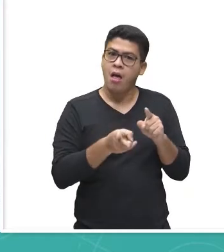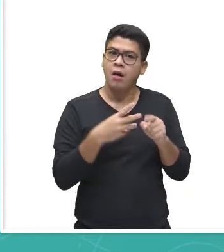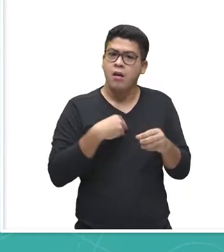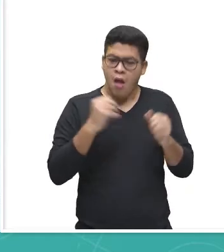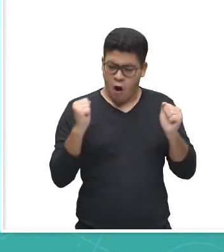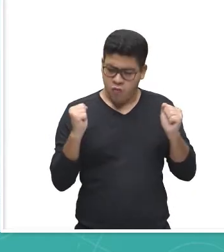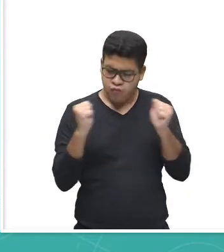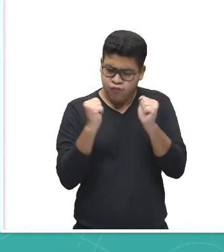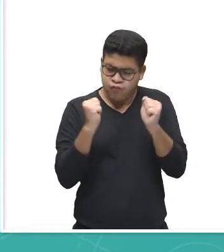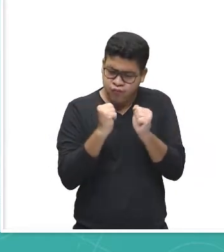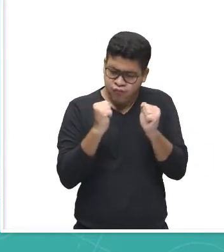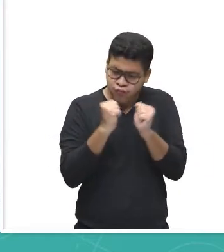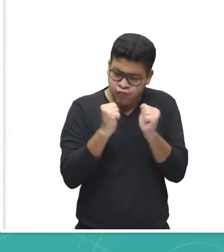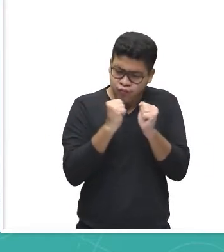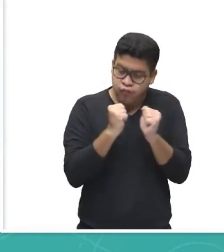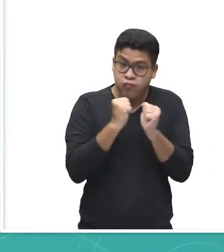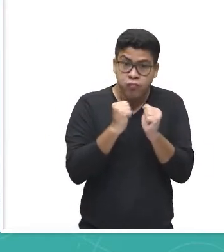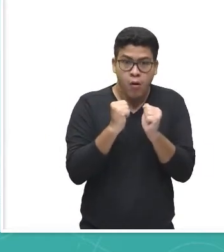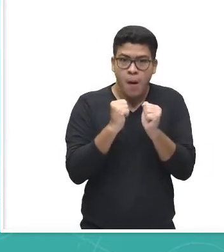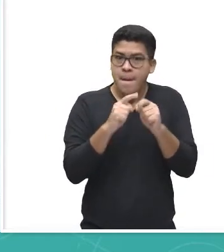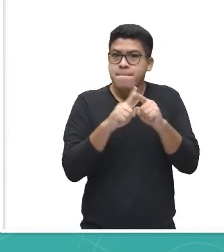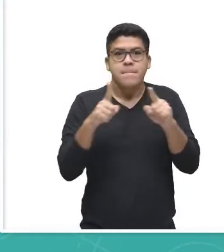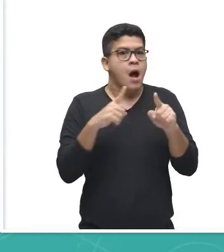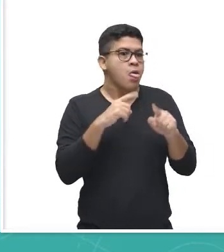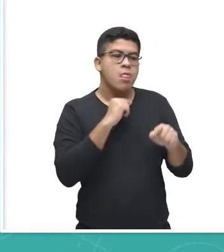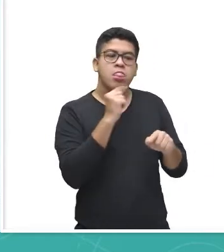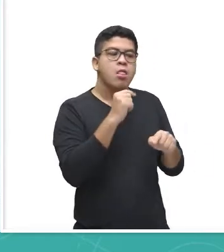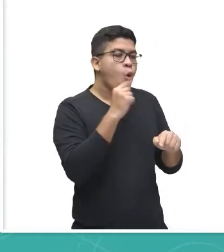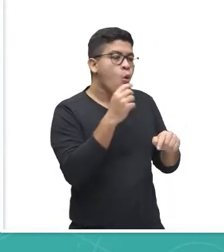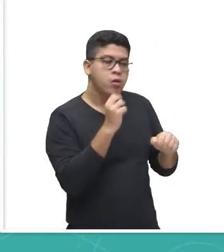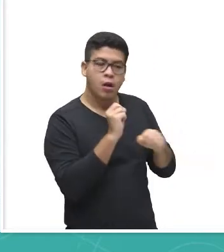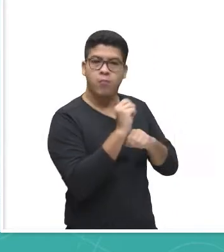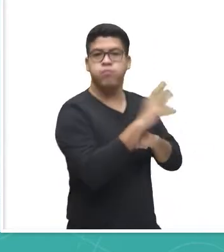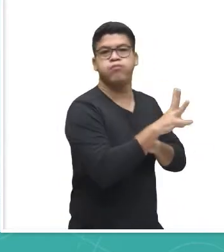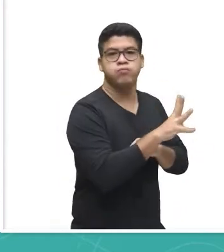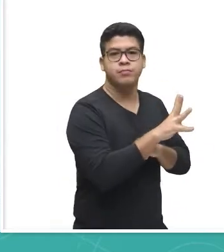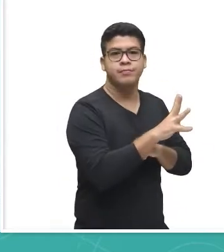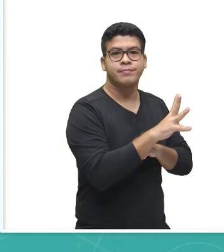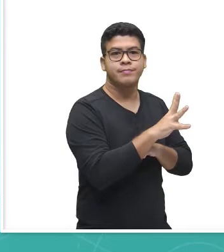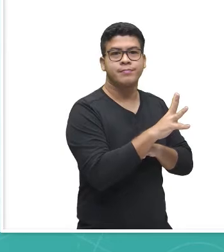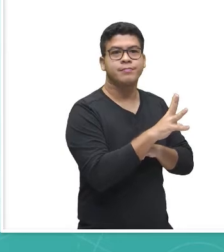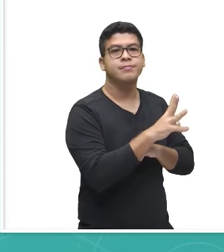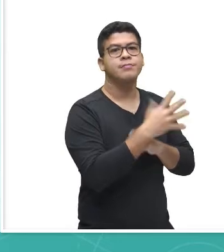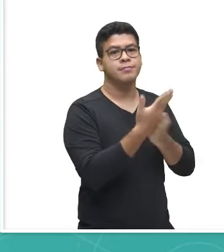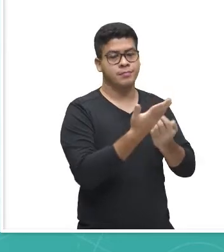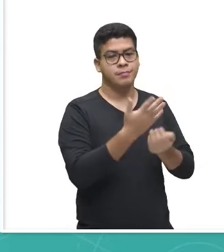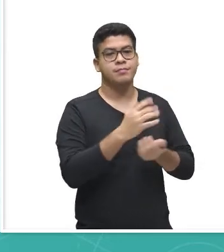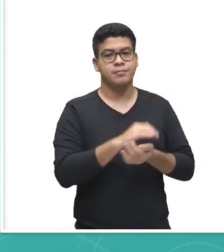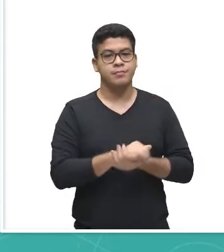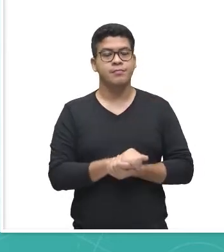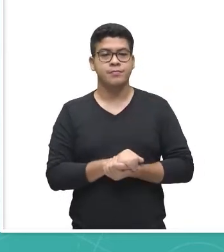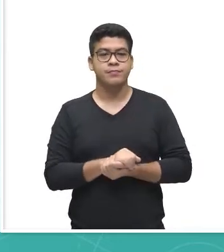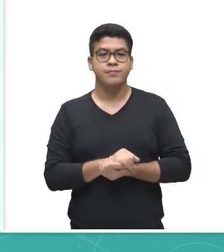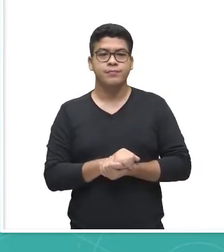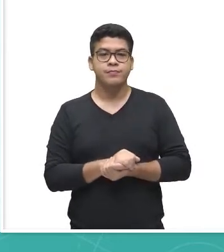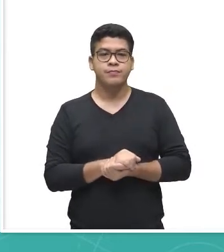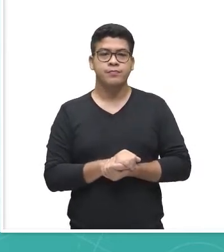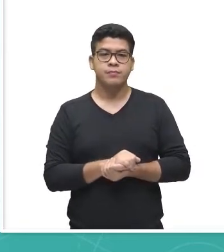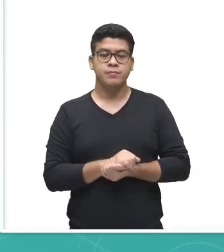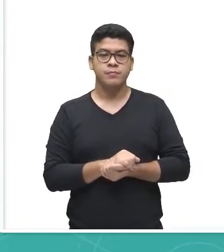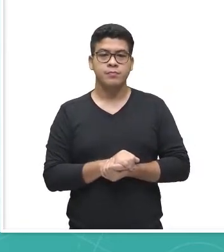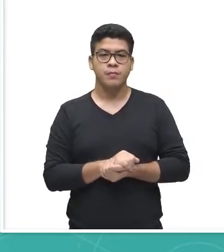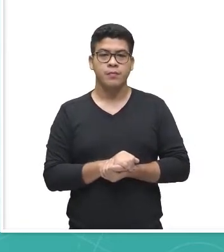volume, né? Então essa é a característica aí da compressibilidade, que é onde a matéria tende a reduzir o seu